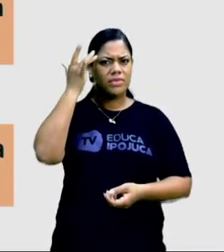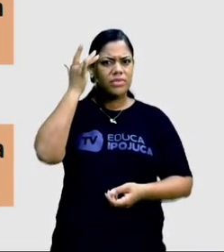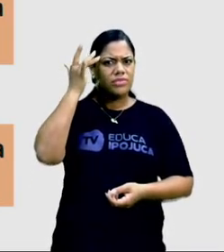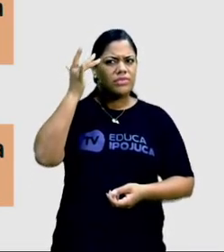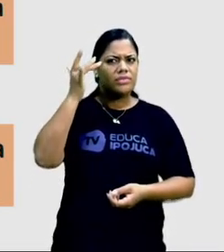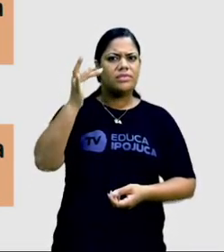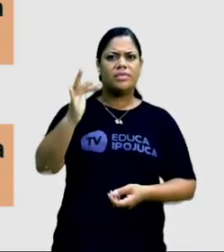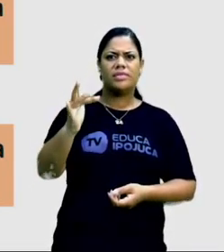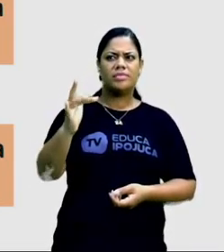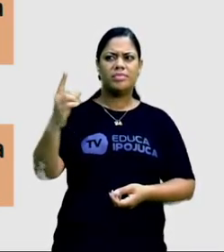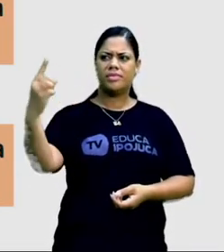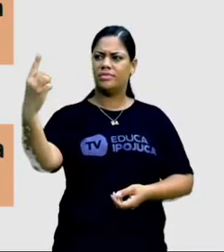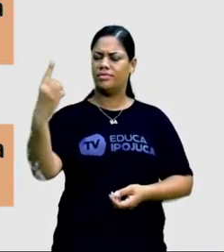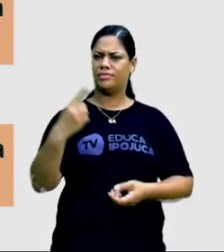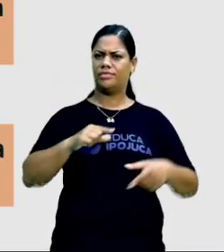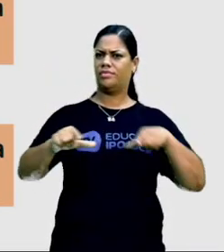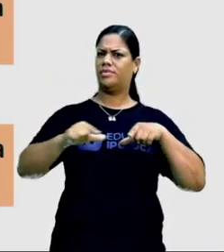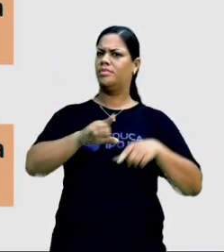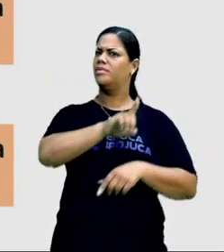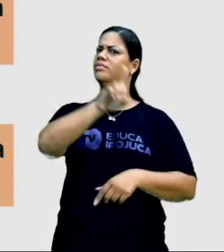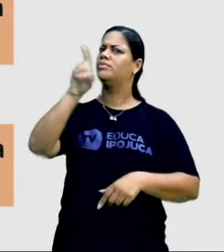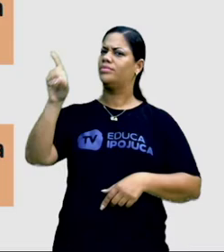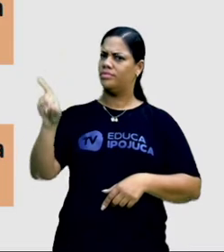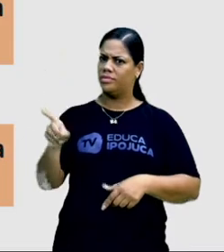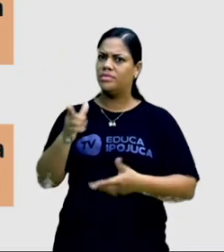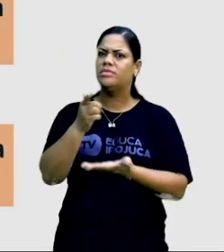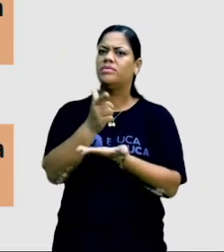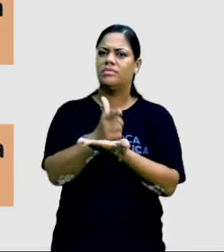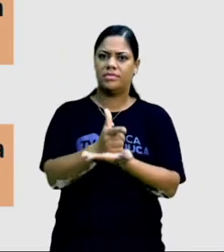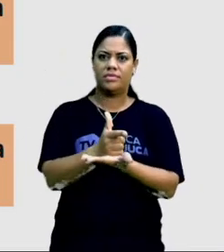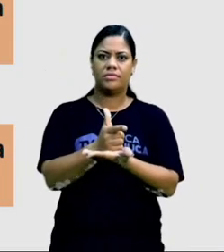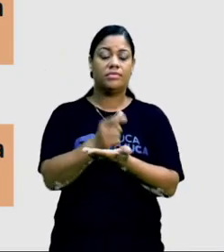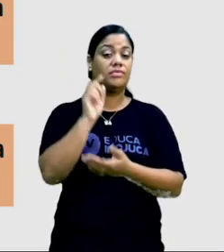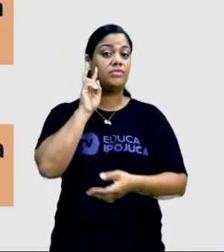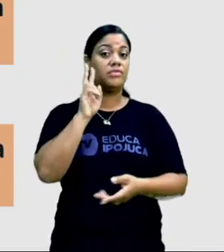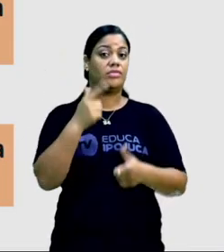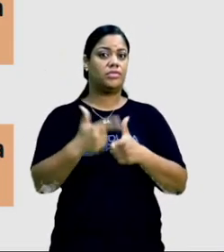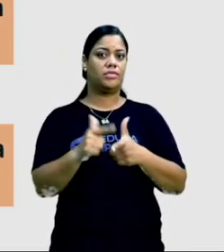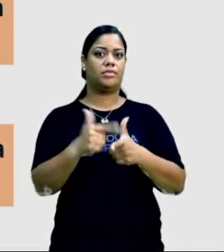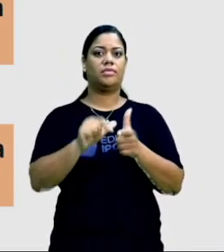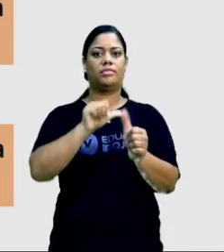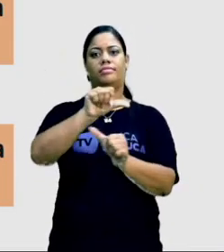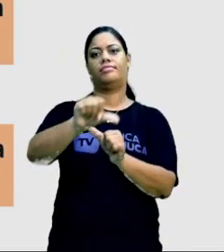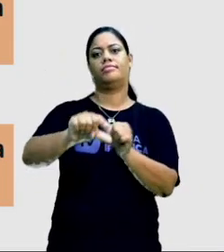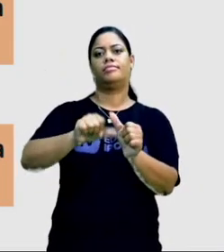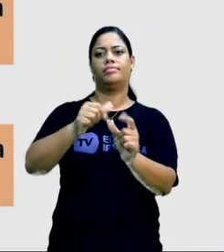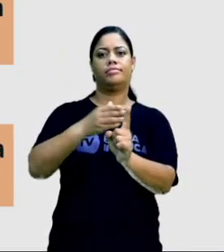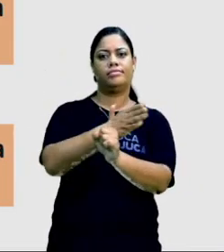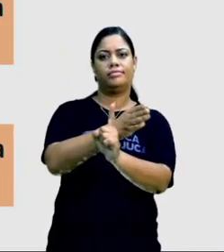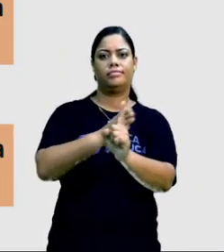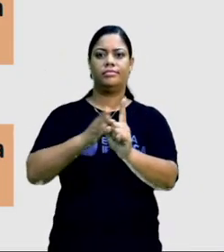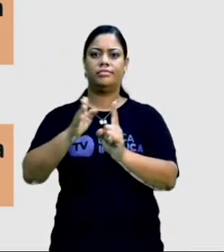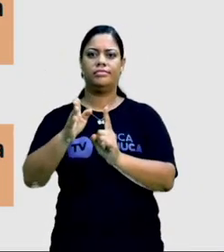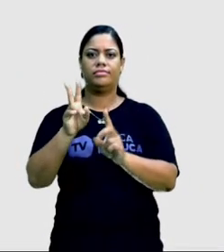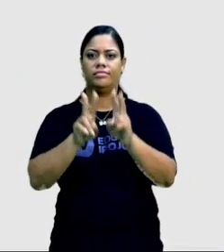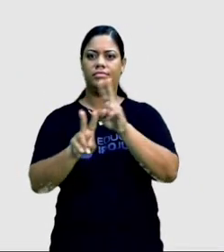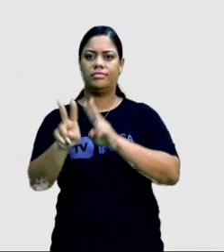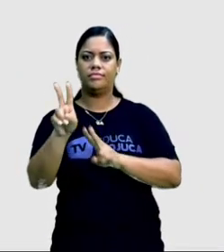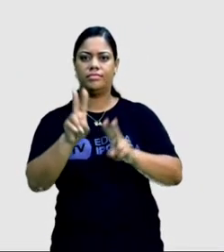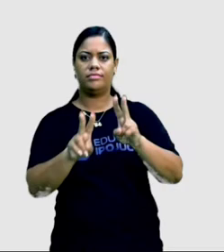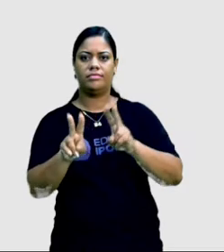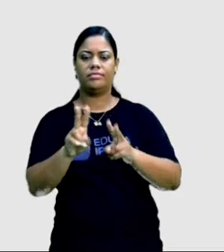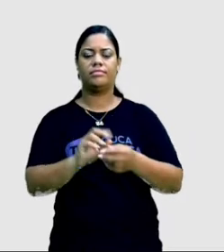Estranhamente, ele não veio trabalhar no dia do assalto. Olha o problema aí, só na mudança dos modalizadores. Vamos analisar.